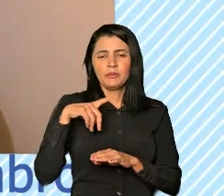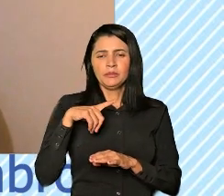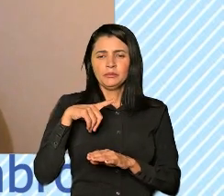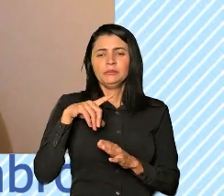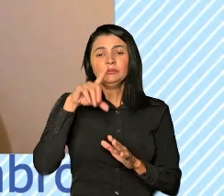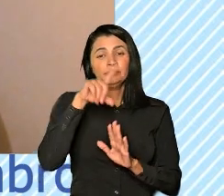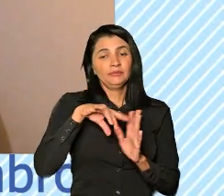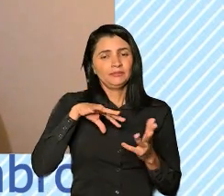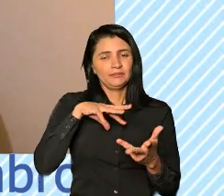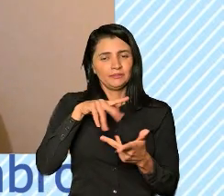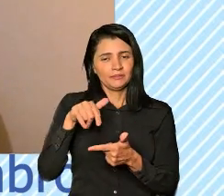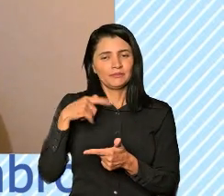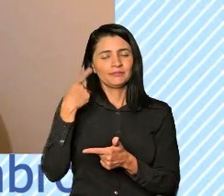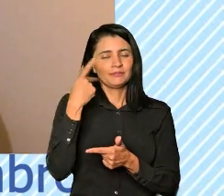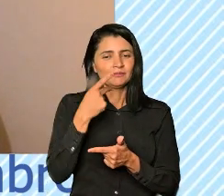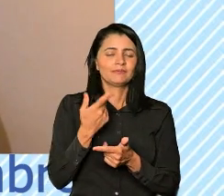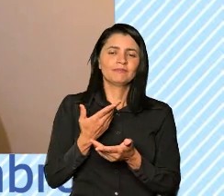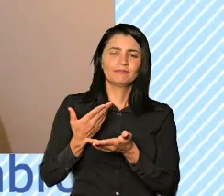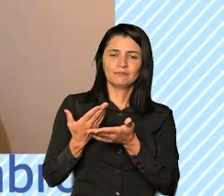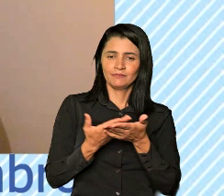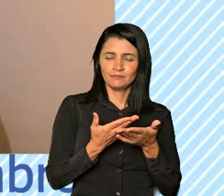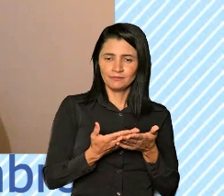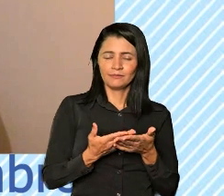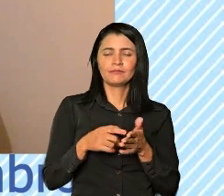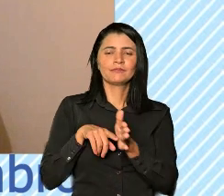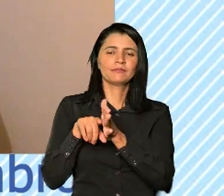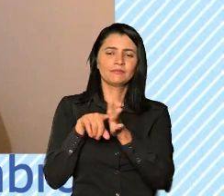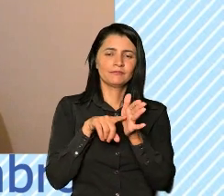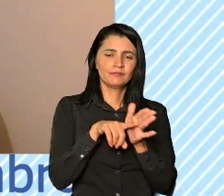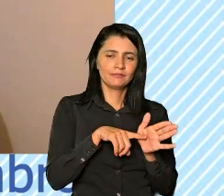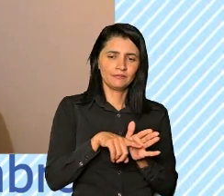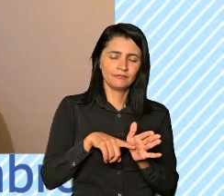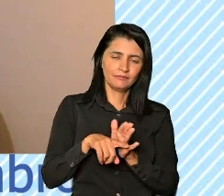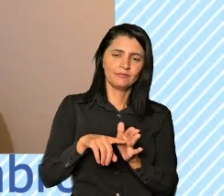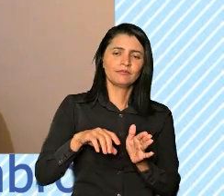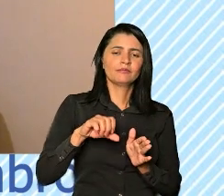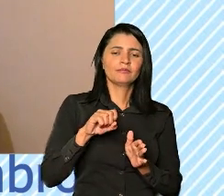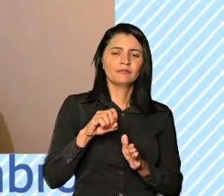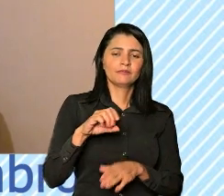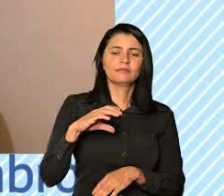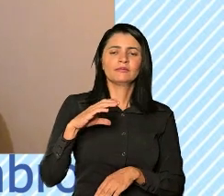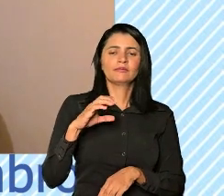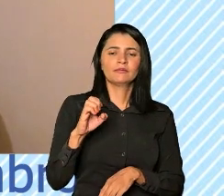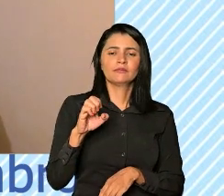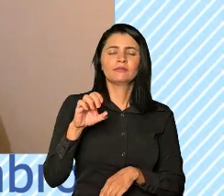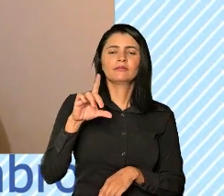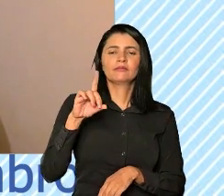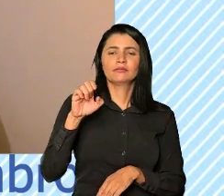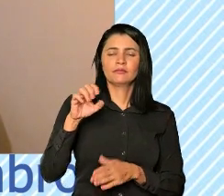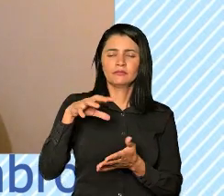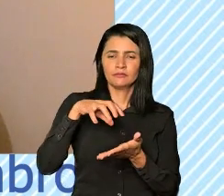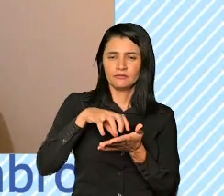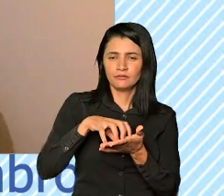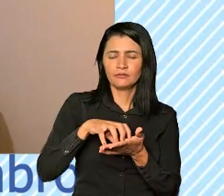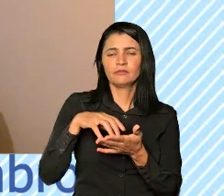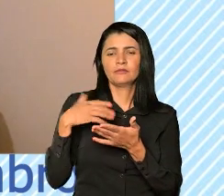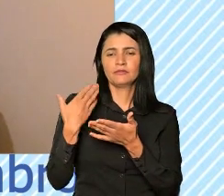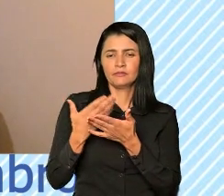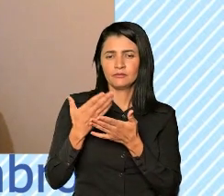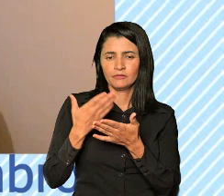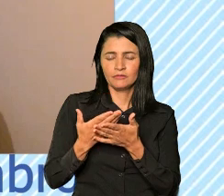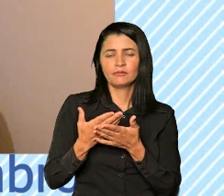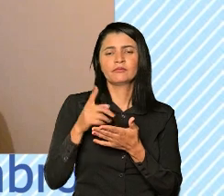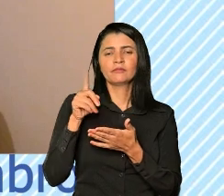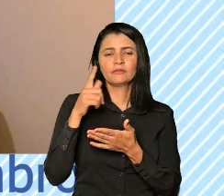Universidade de Estudos de Milano Bicocca e pesquisadora do CERD, que é Centro de Estudo e